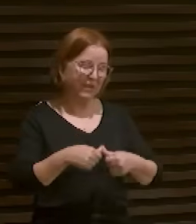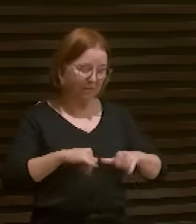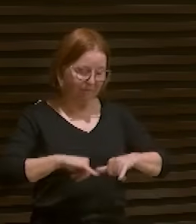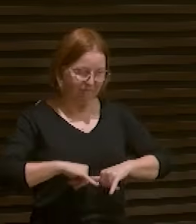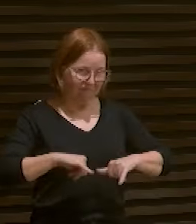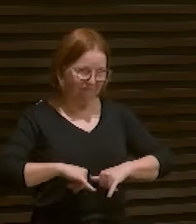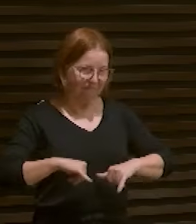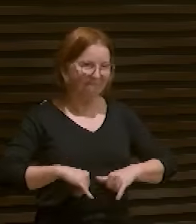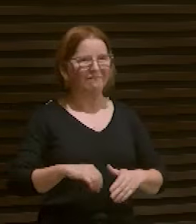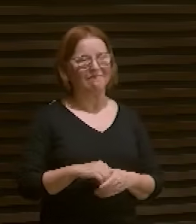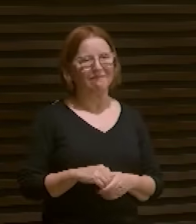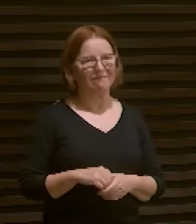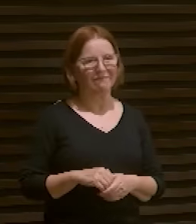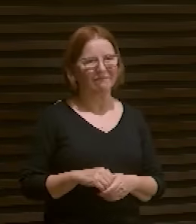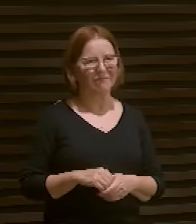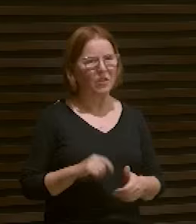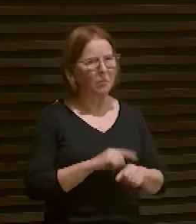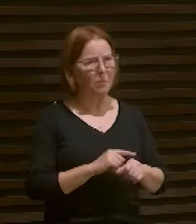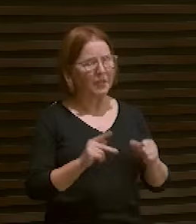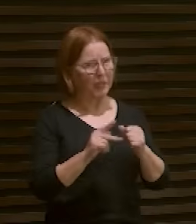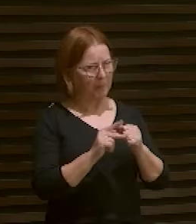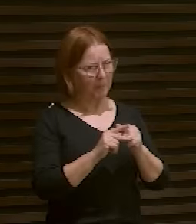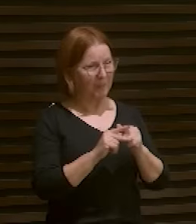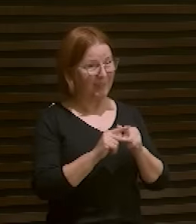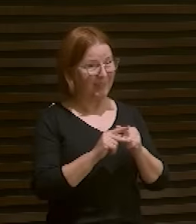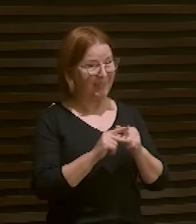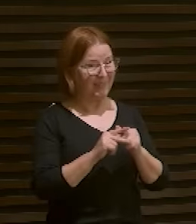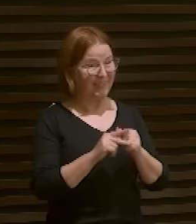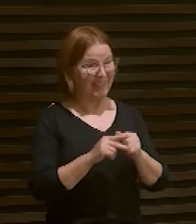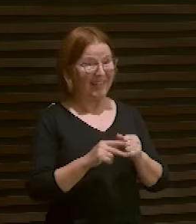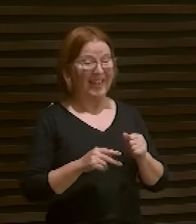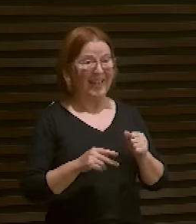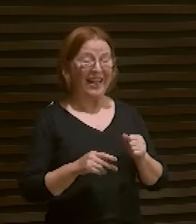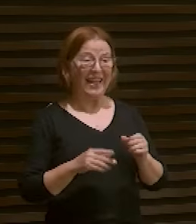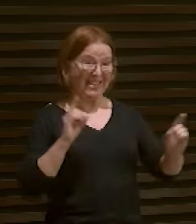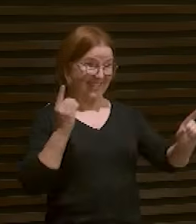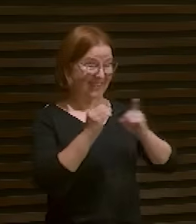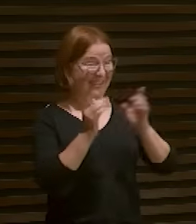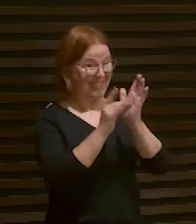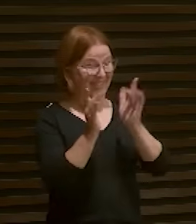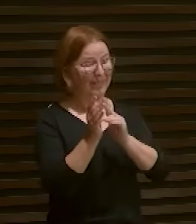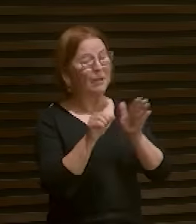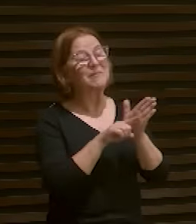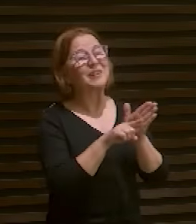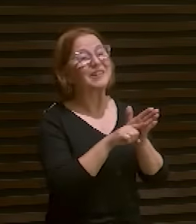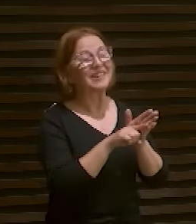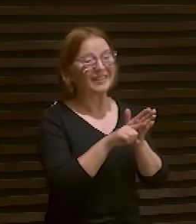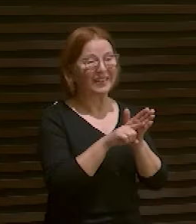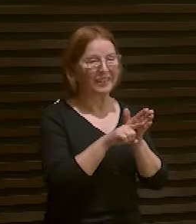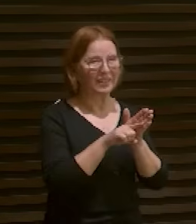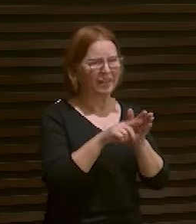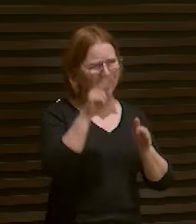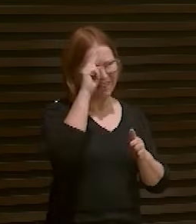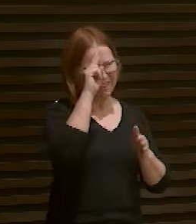sofrendo. Quando Pedro chegou para Jesus, todo faceiro, ele faz aquela pergunta. Lembra